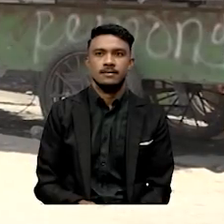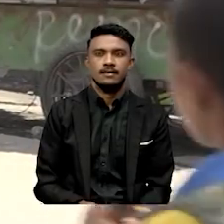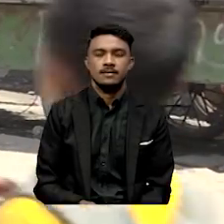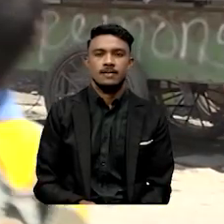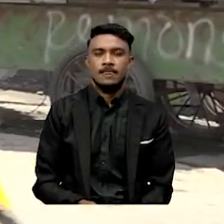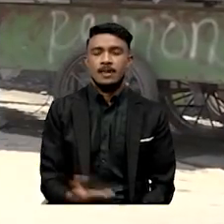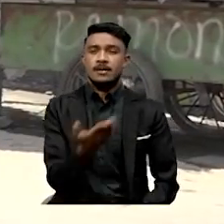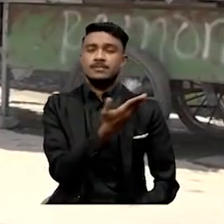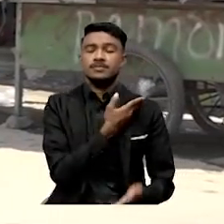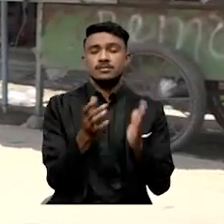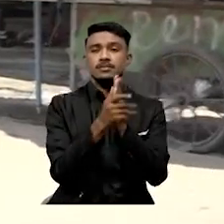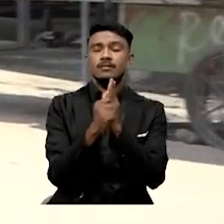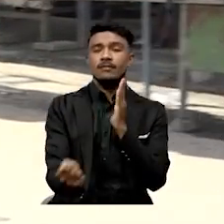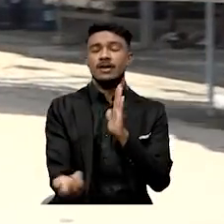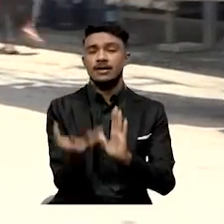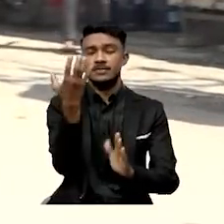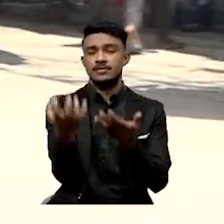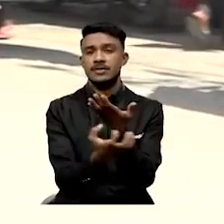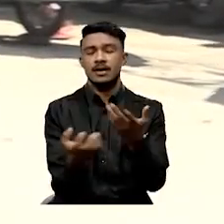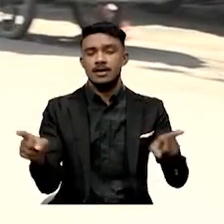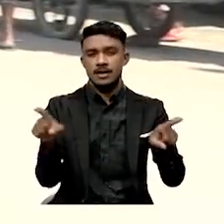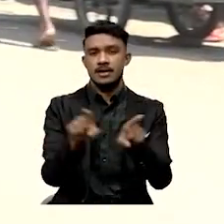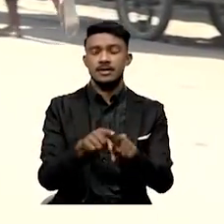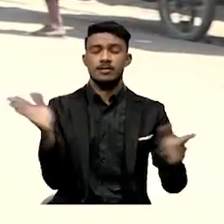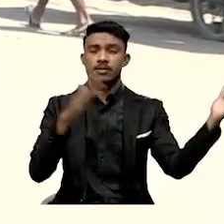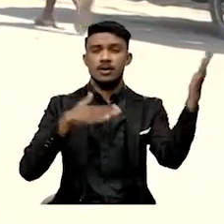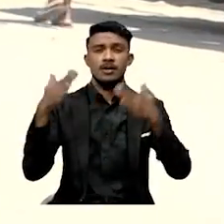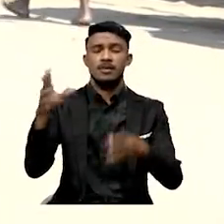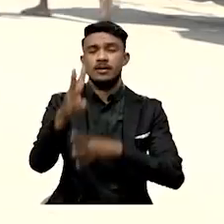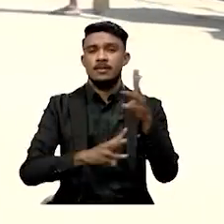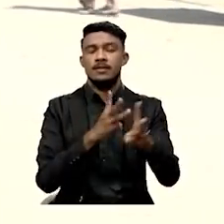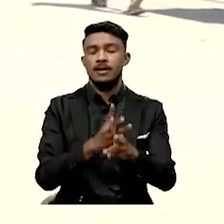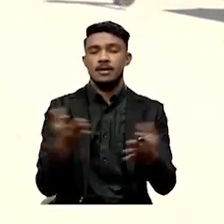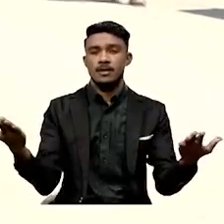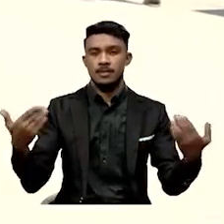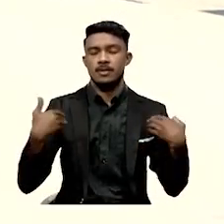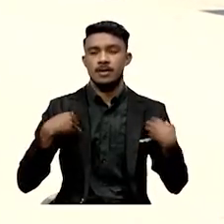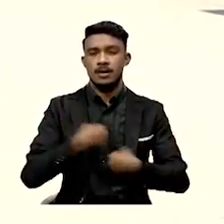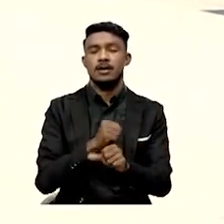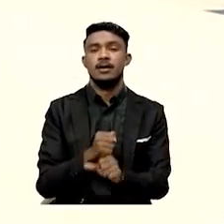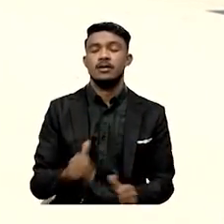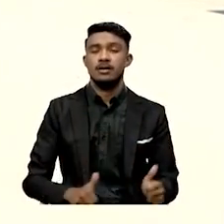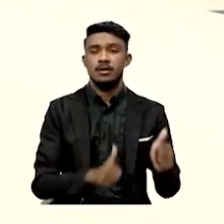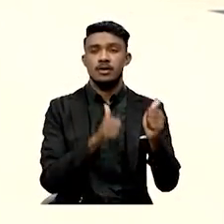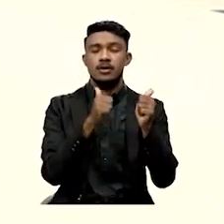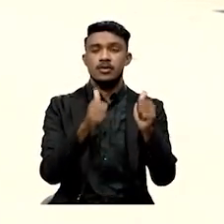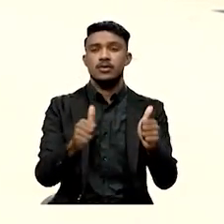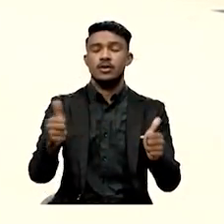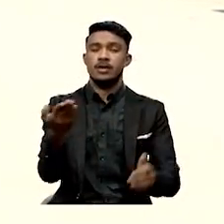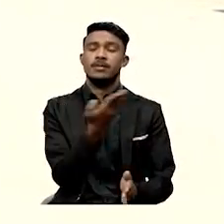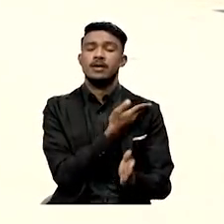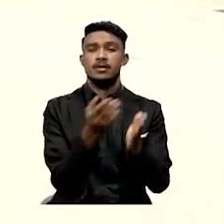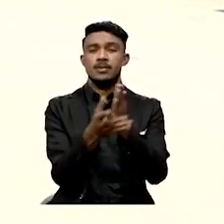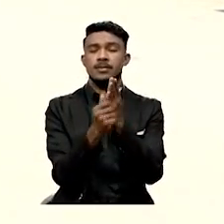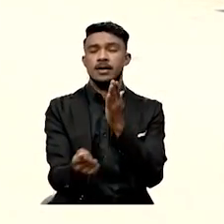Folin mina zona nebe Samacás hanesan problema global nune implica ba folin mina zona iha